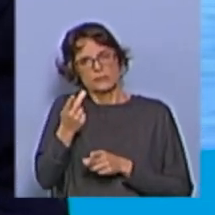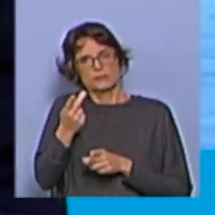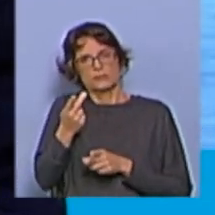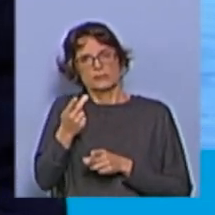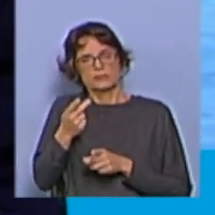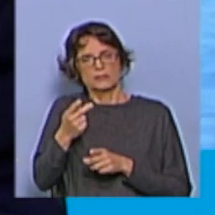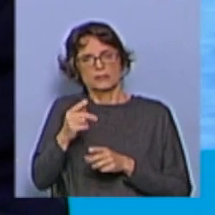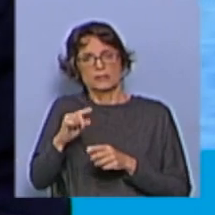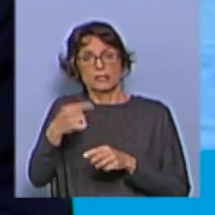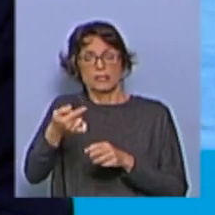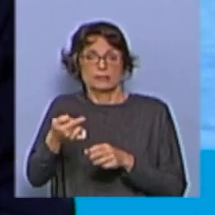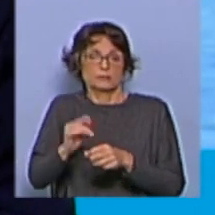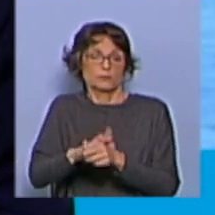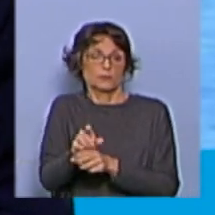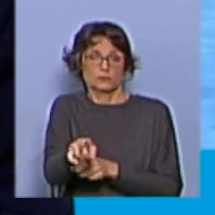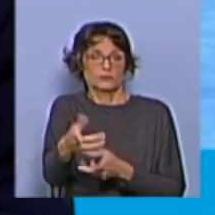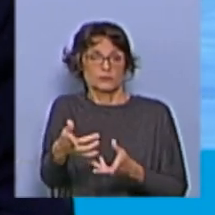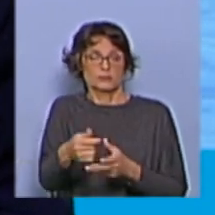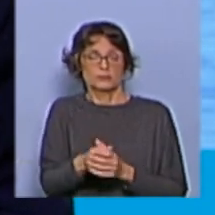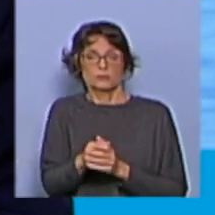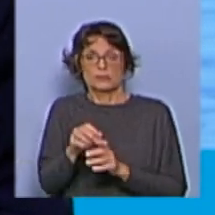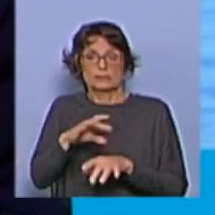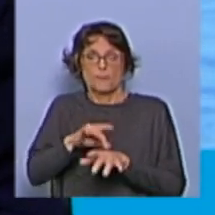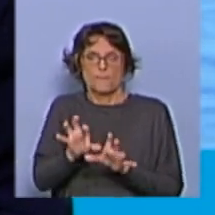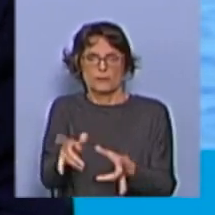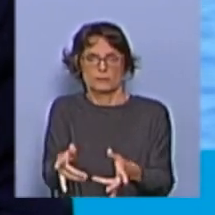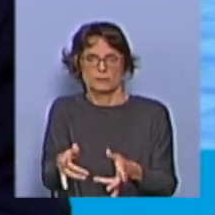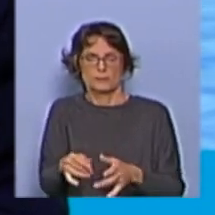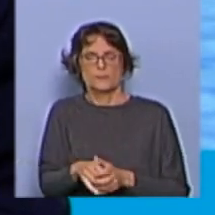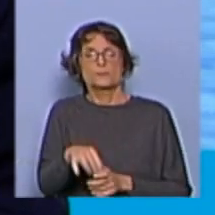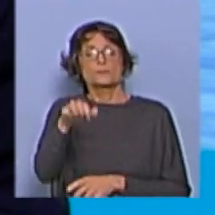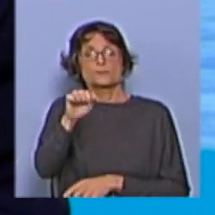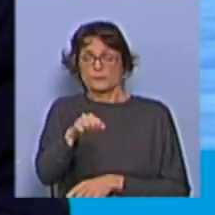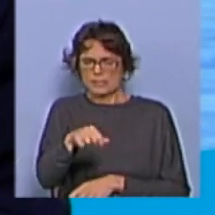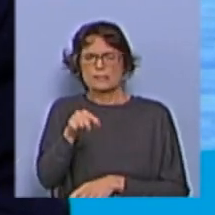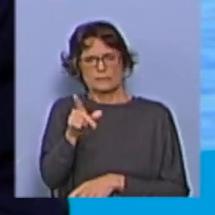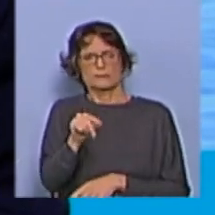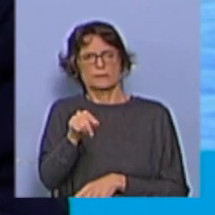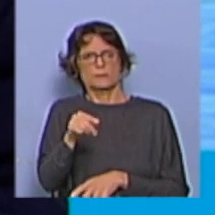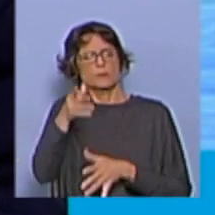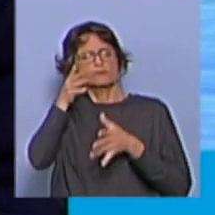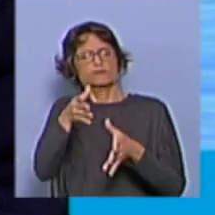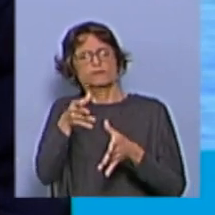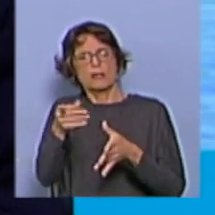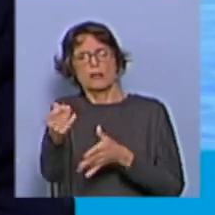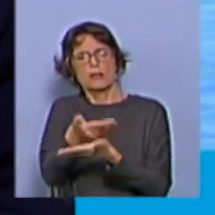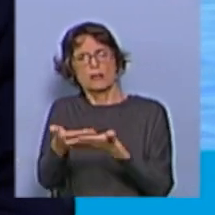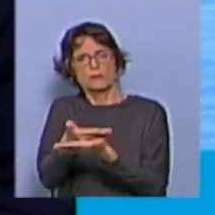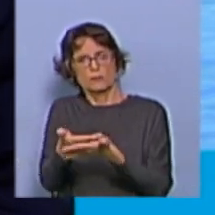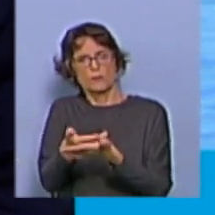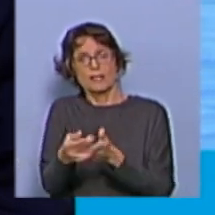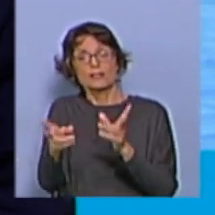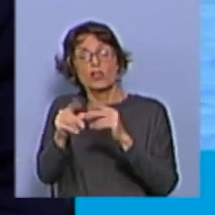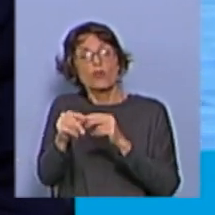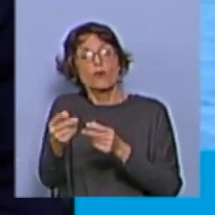área económica, não é? Há um grande foco aí e, mais concretamente, nós podíamos dizer na nova economia.